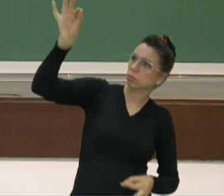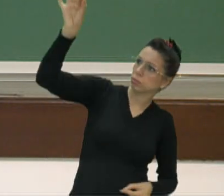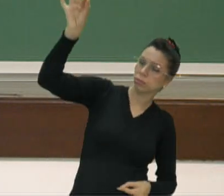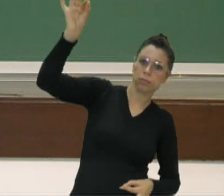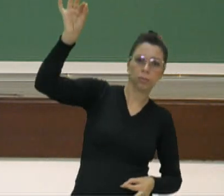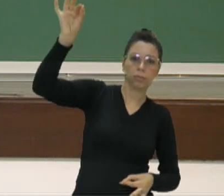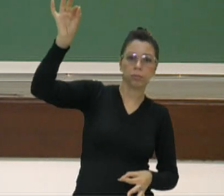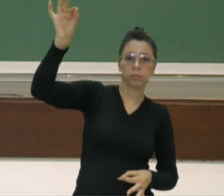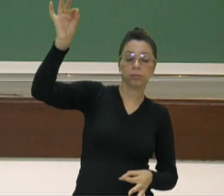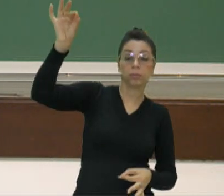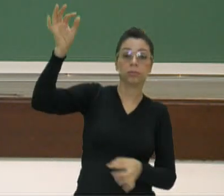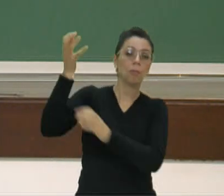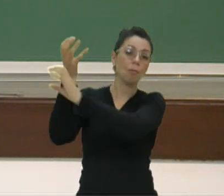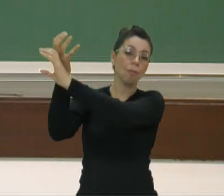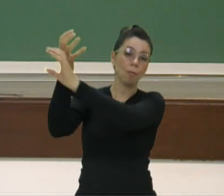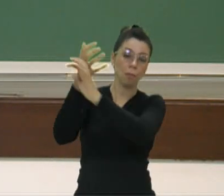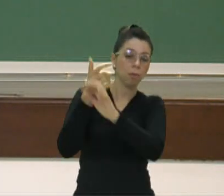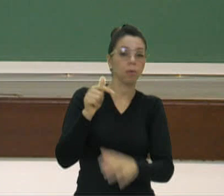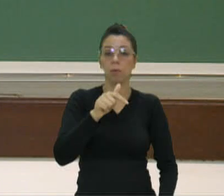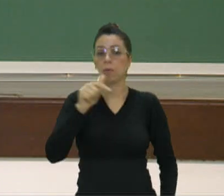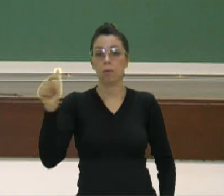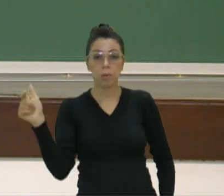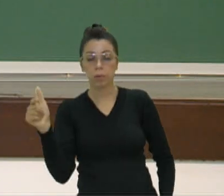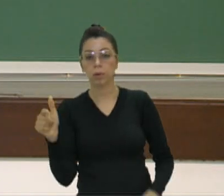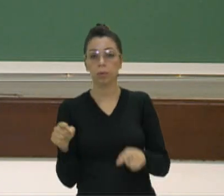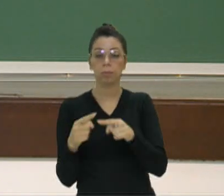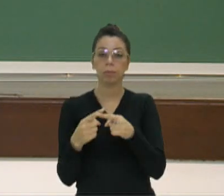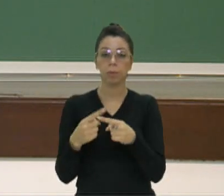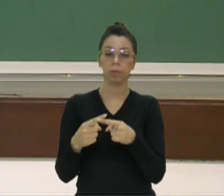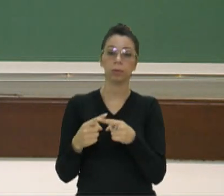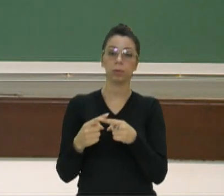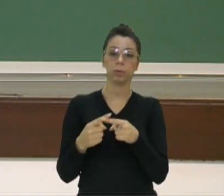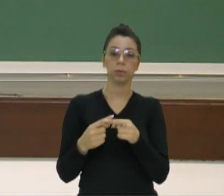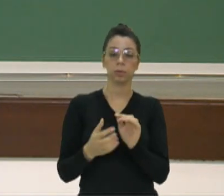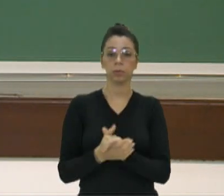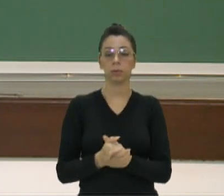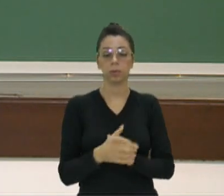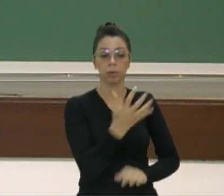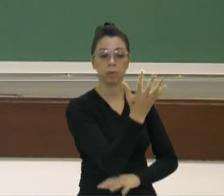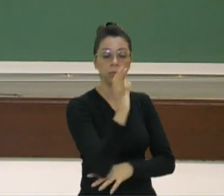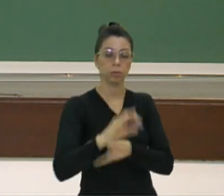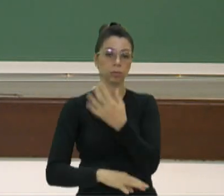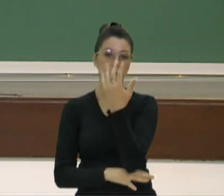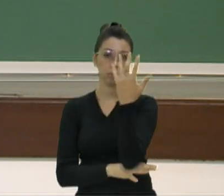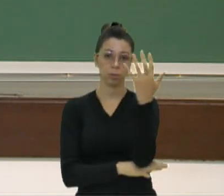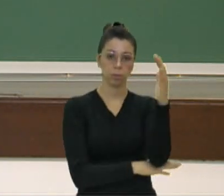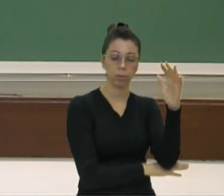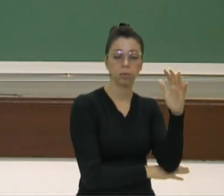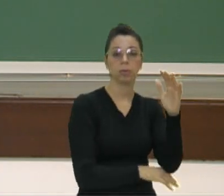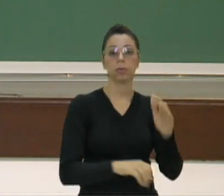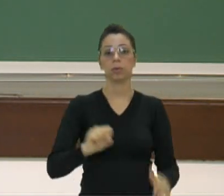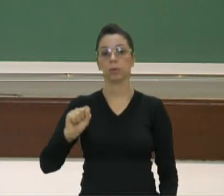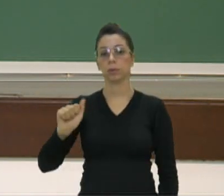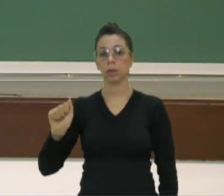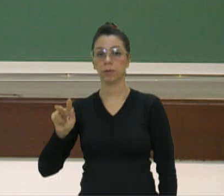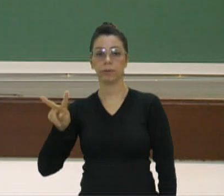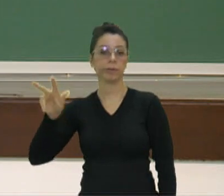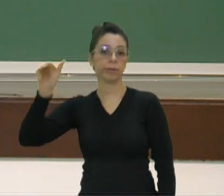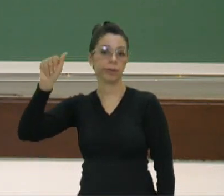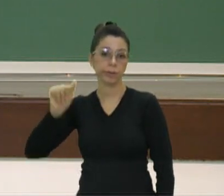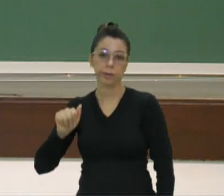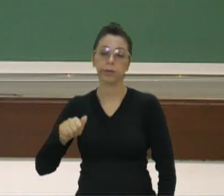Então, a mais devastada, nós podemos ter outras. Nós podemos falar da região das florestas temperadas, as savanas,